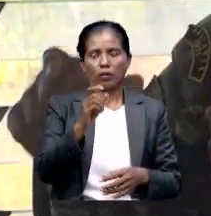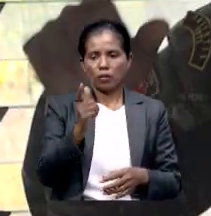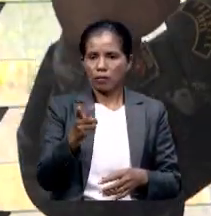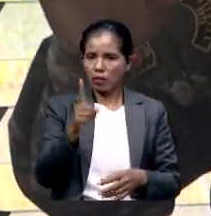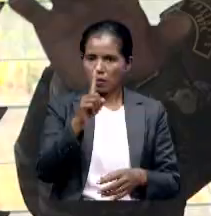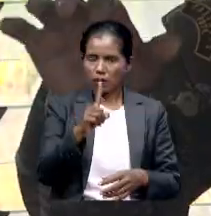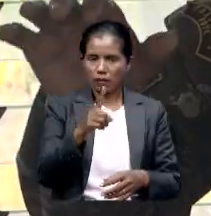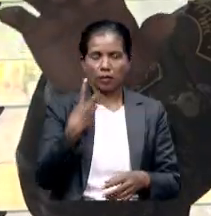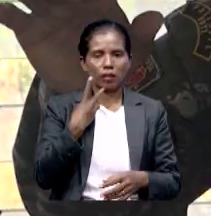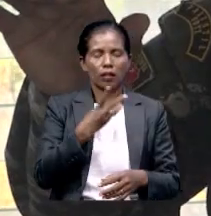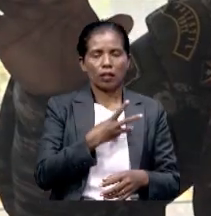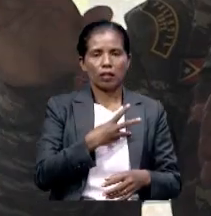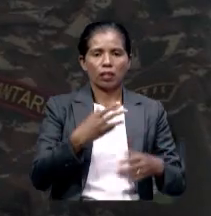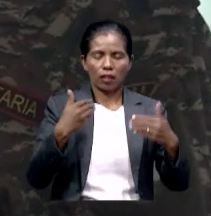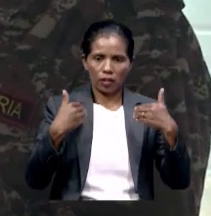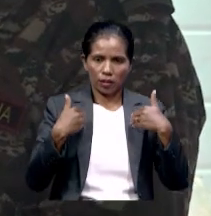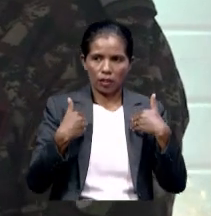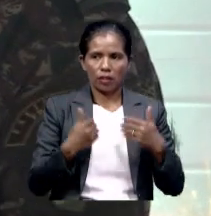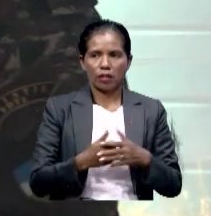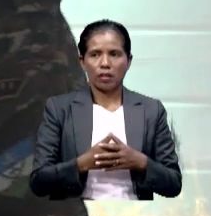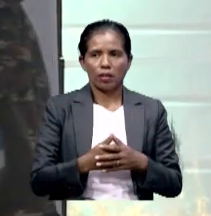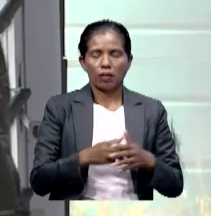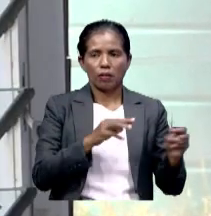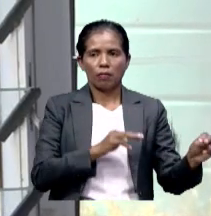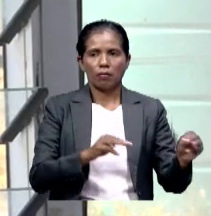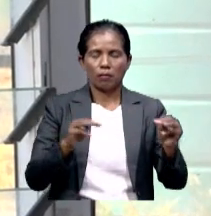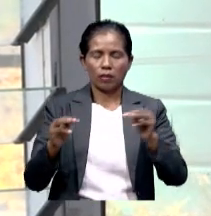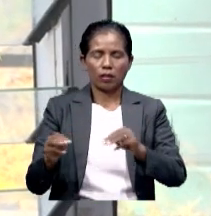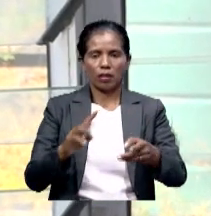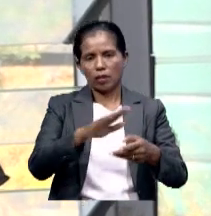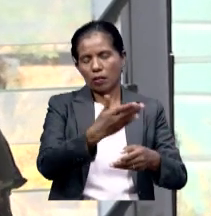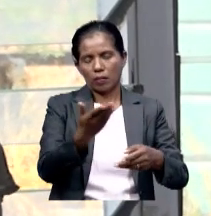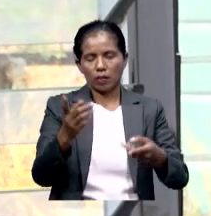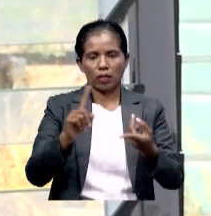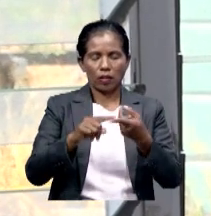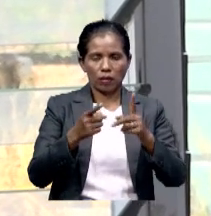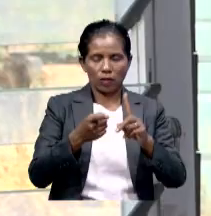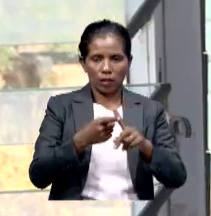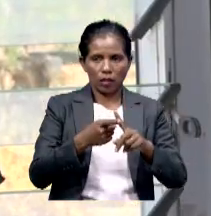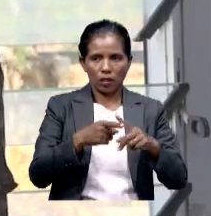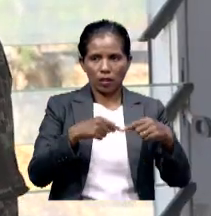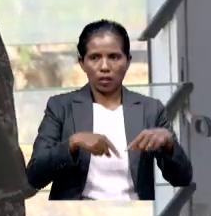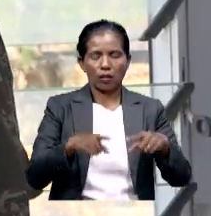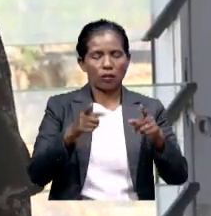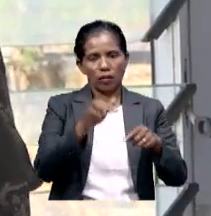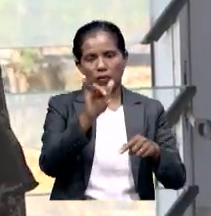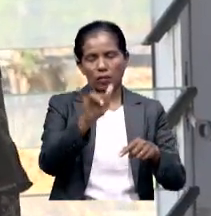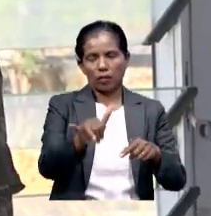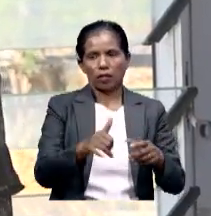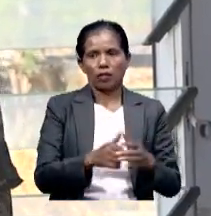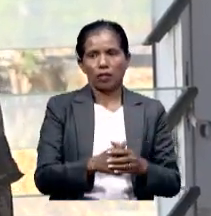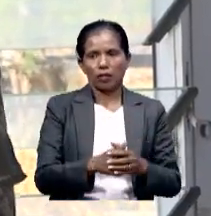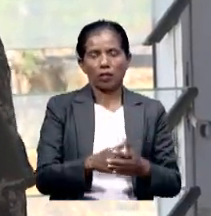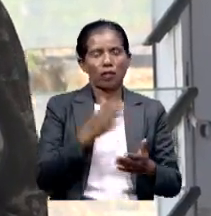2021, Ita consegue evacua e está você de malo com o tratamento. Agora ele está você na lei.